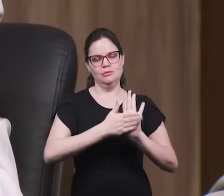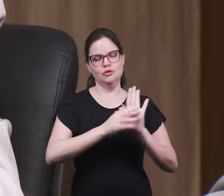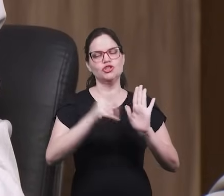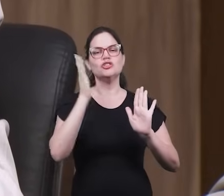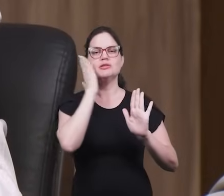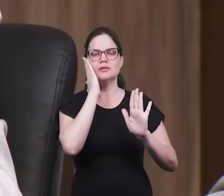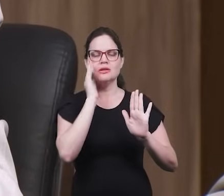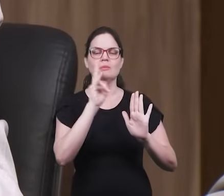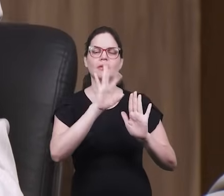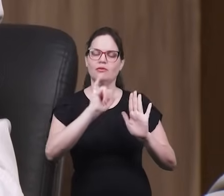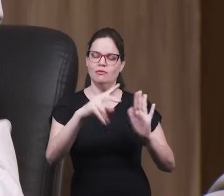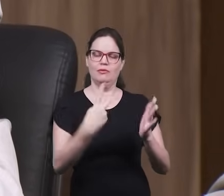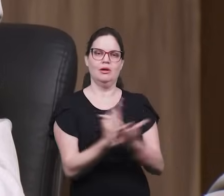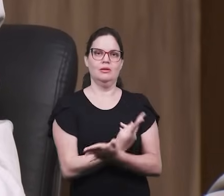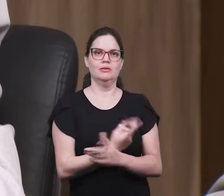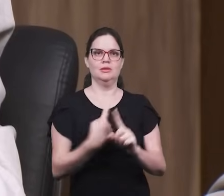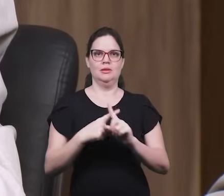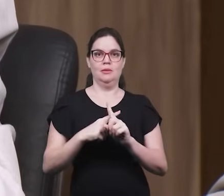Agora vamos